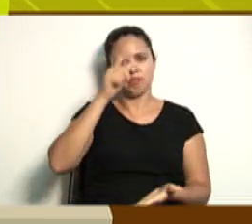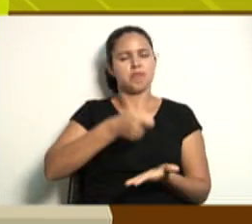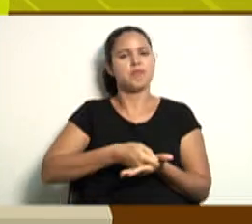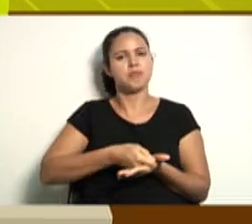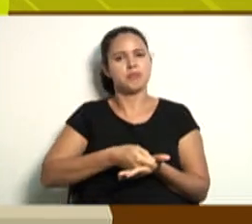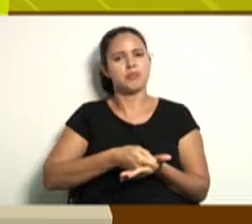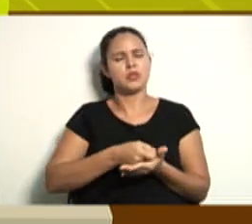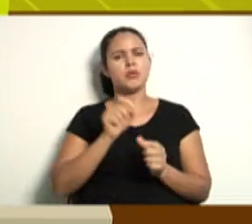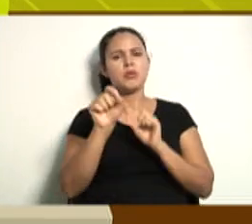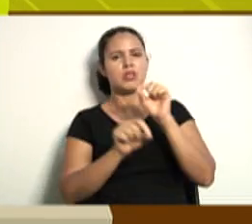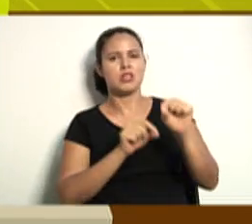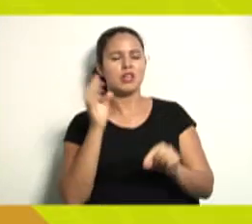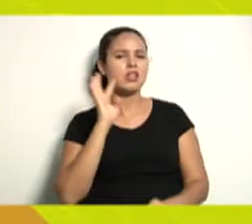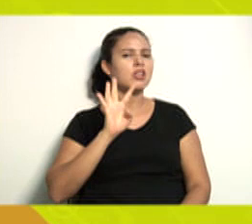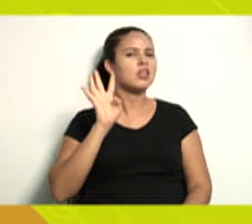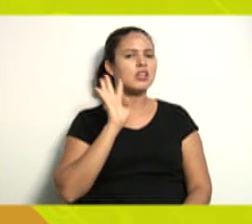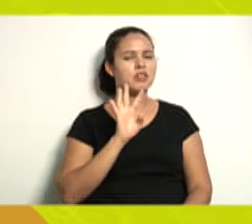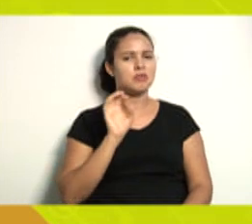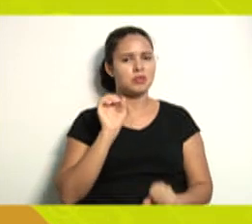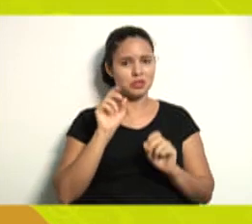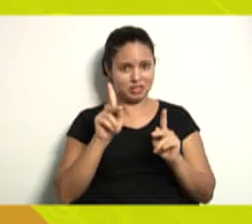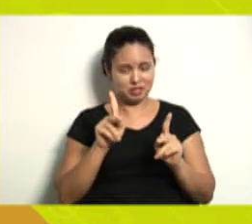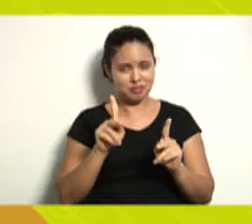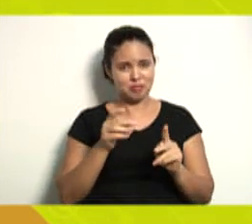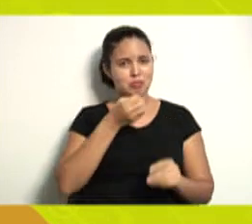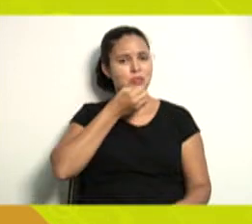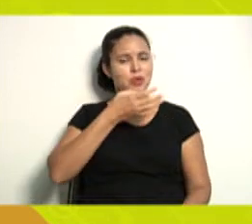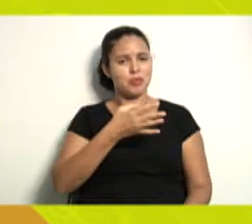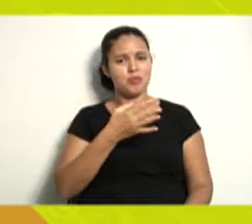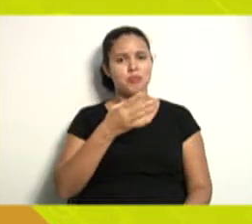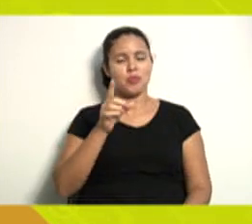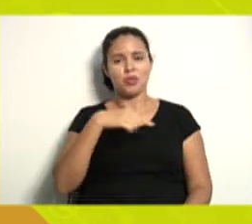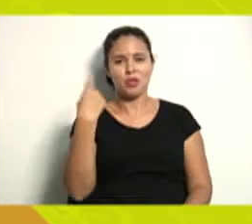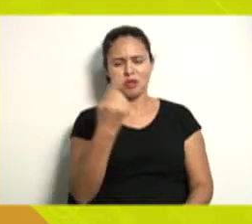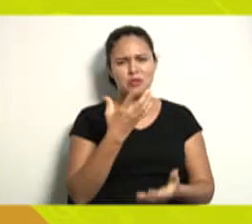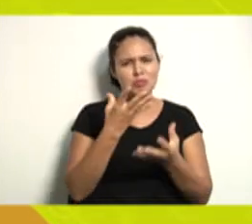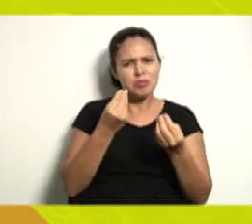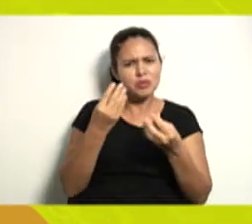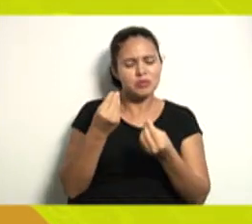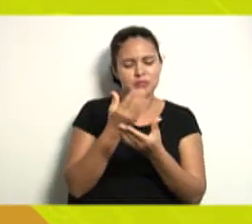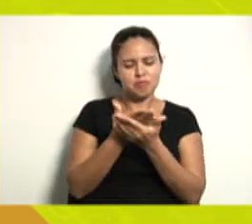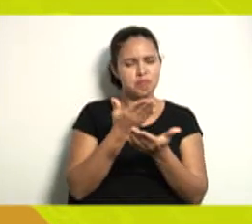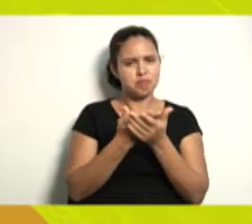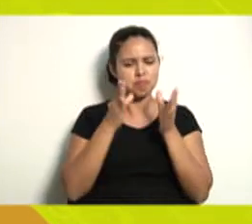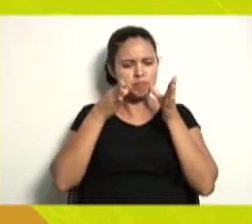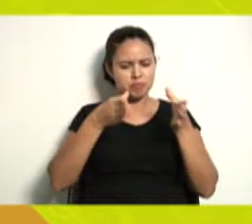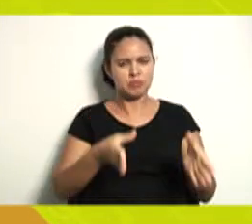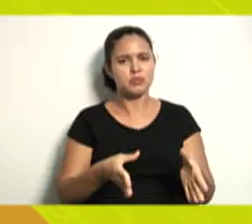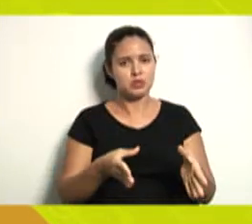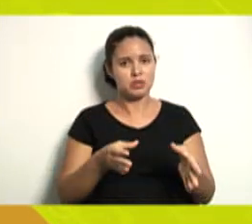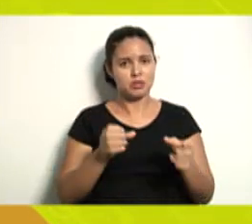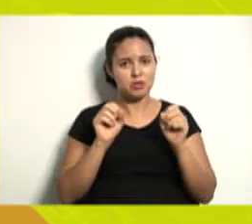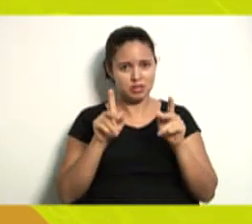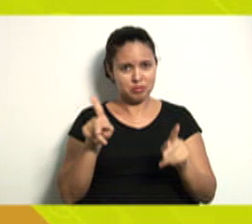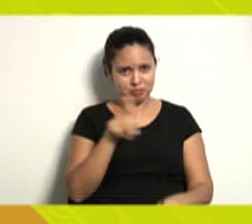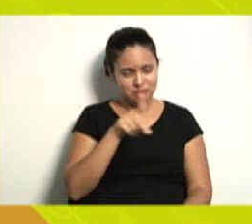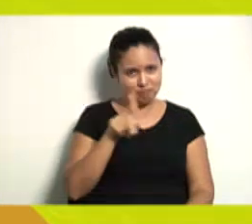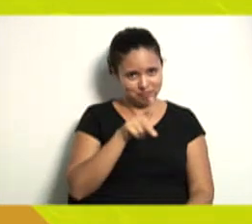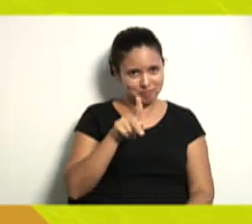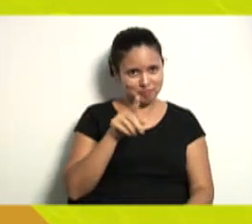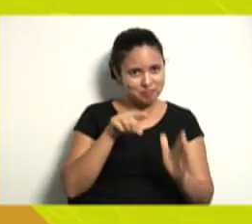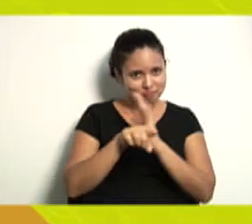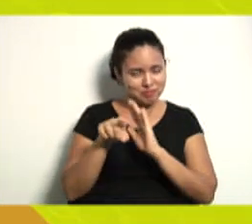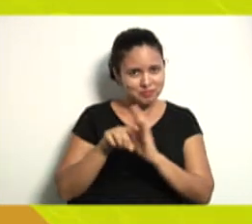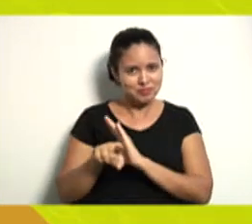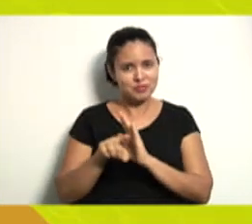identifica e o que é mais legal, né? Bom, a gente ainda tem muita coisa para ver pela frente sobre isso, né, professores?